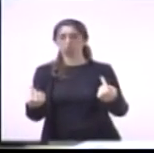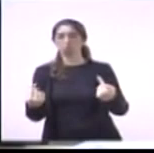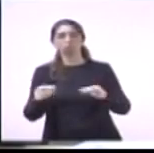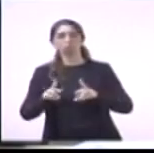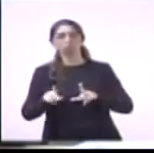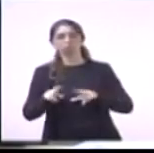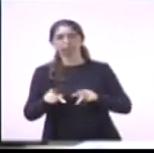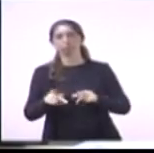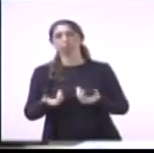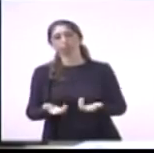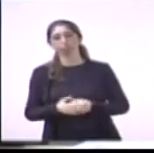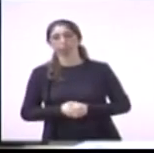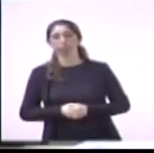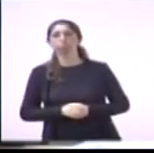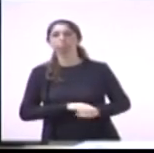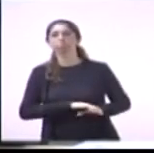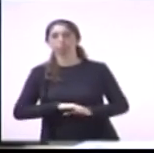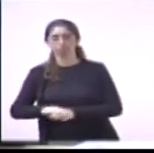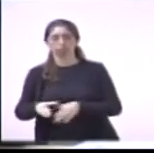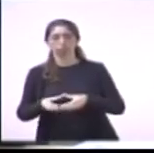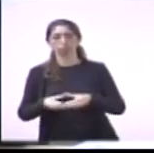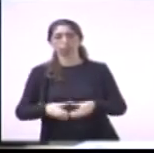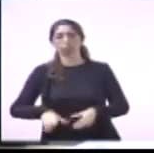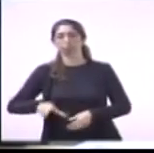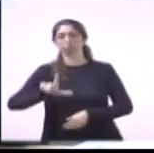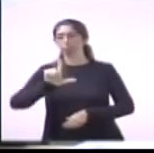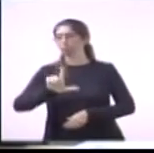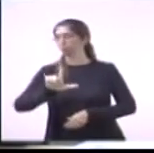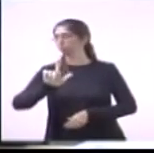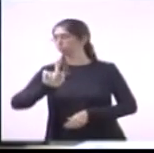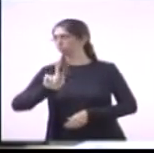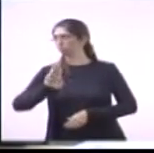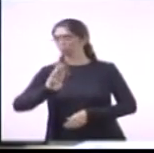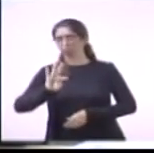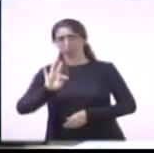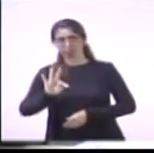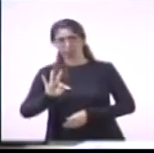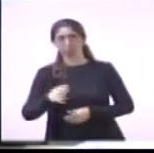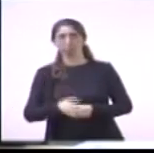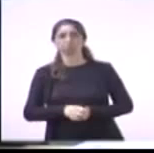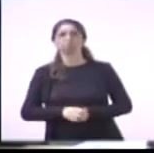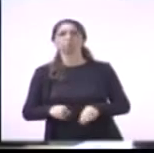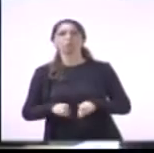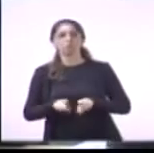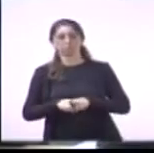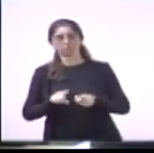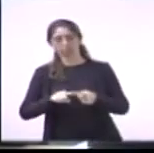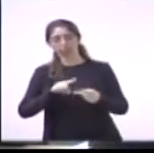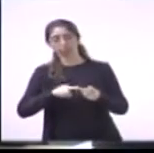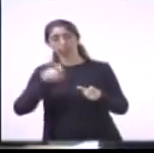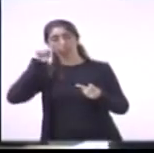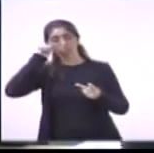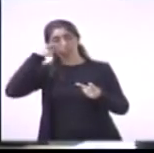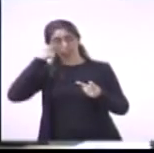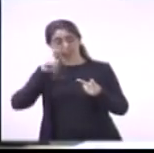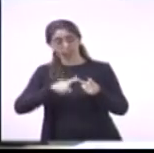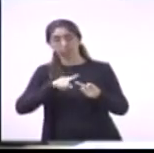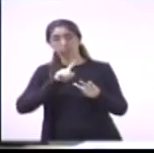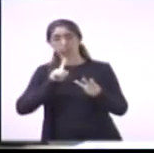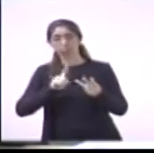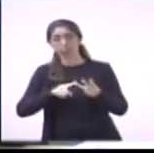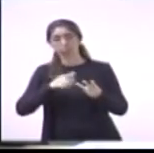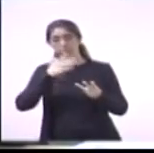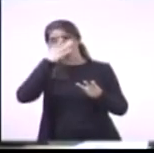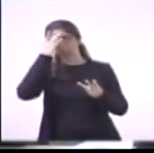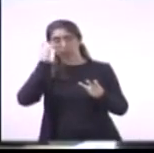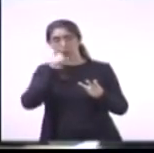do LGBT é um deles, mas também tem o aspecto do negro, tem o aspecto da